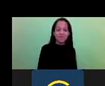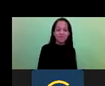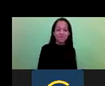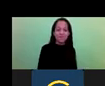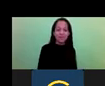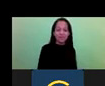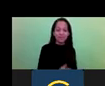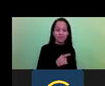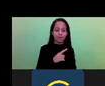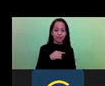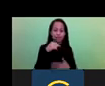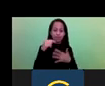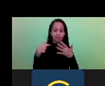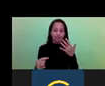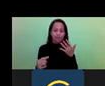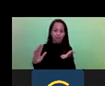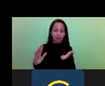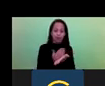Alguns elementos para